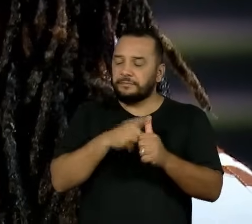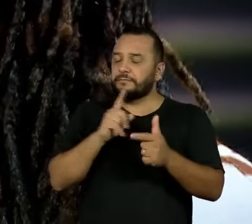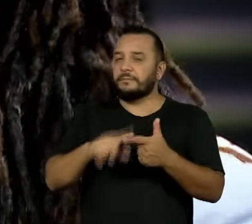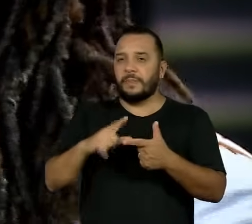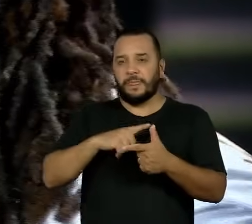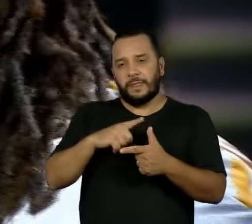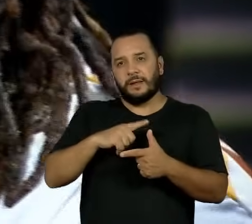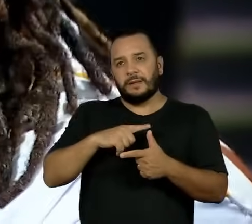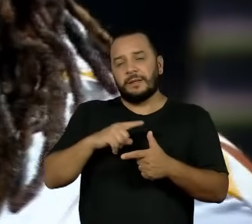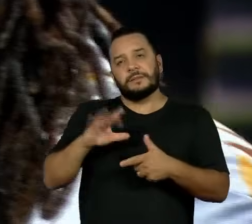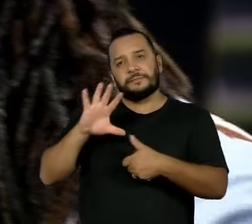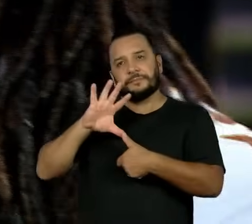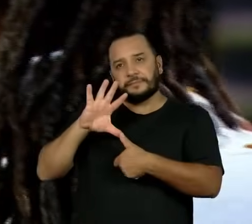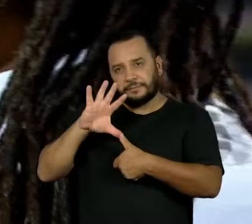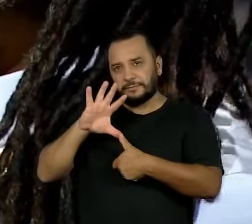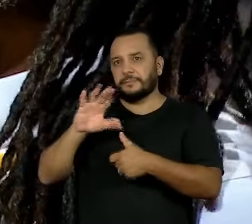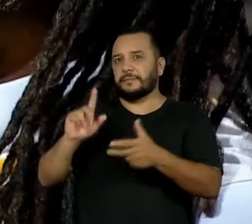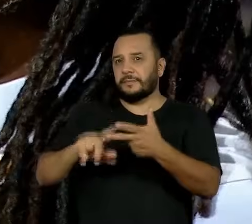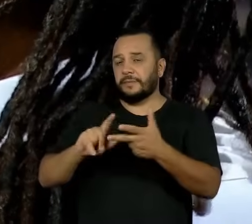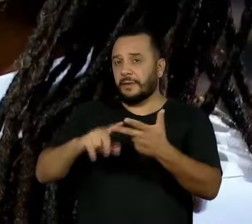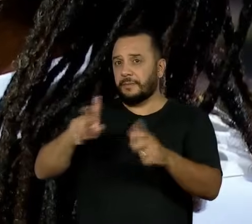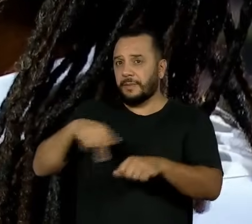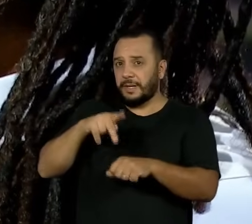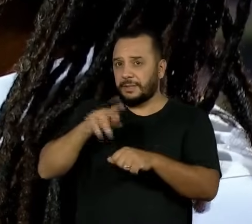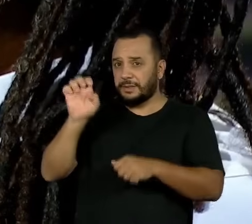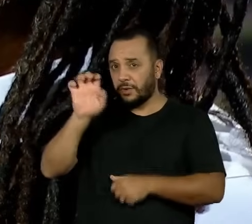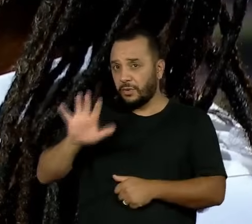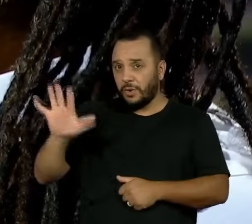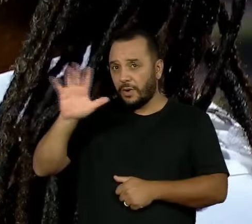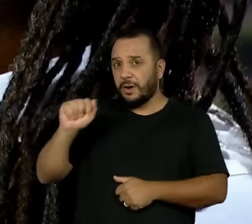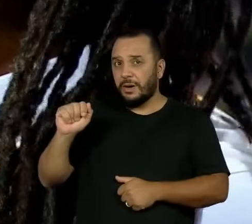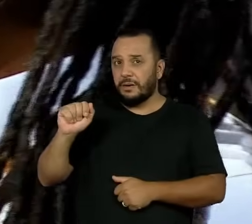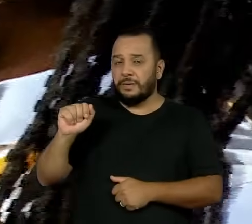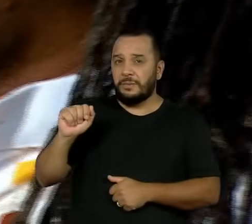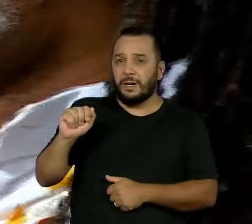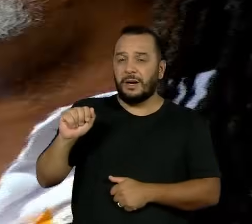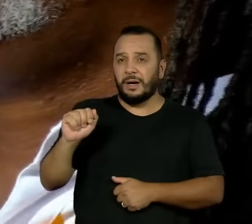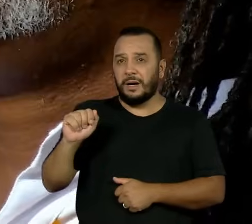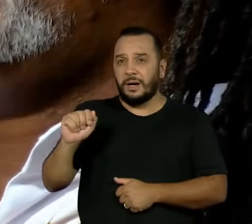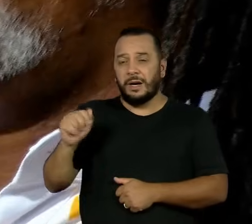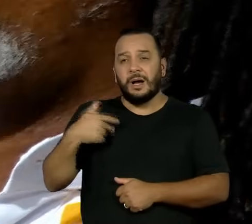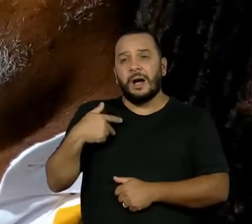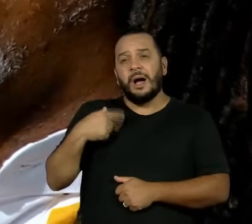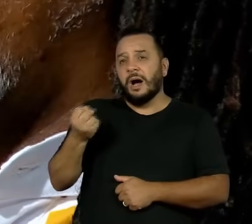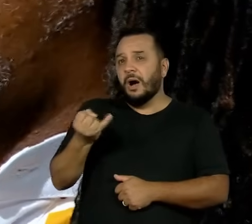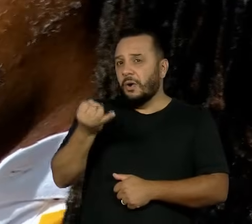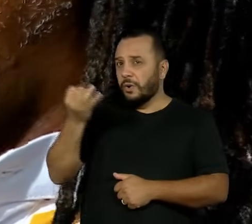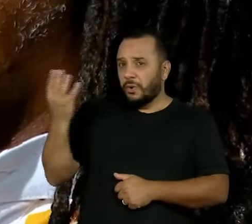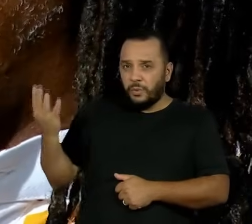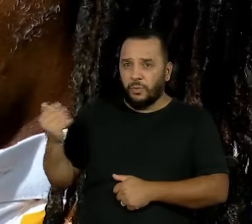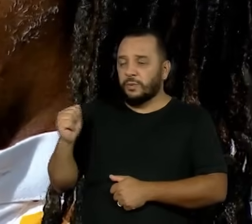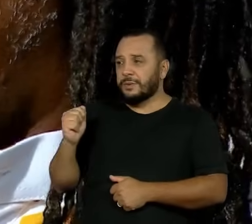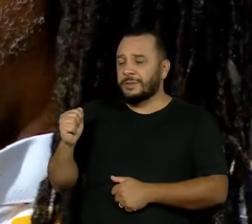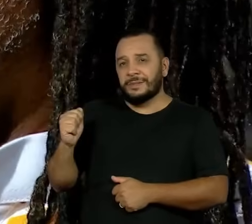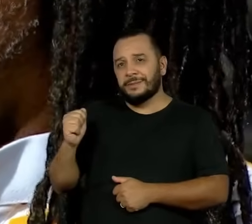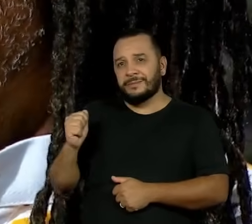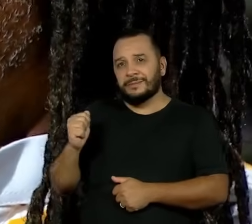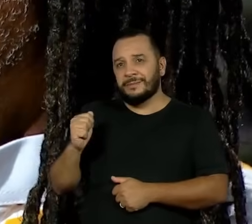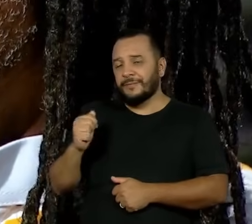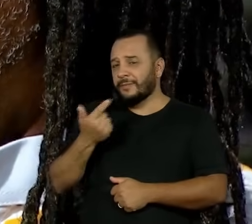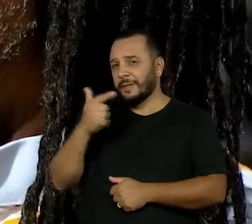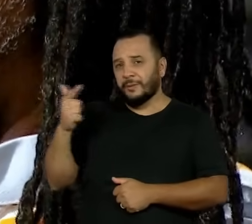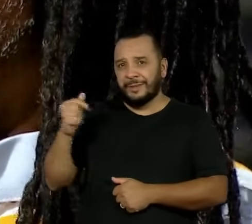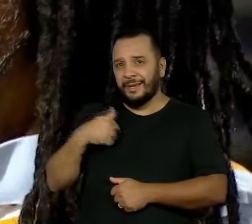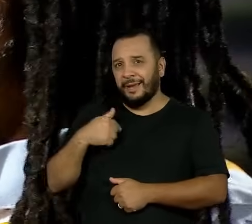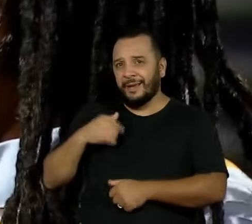Norte, alguns países até da Europa, alguns não garantem as políticas públicas que nós temos